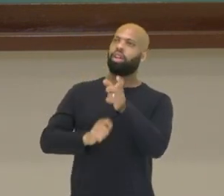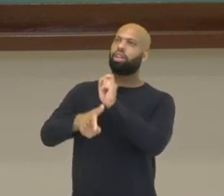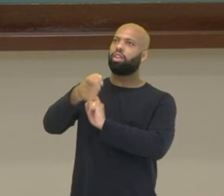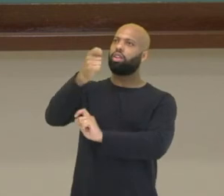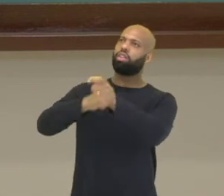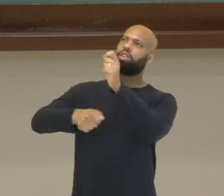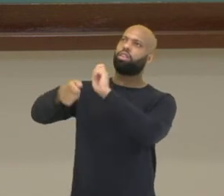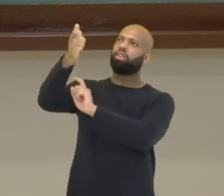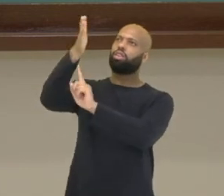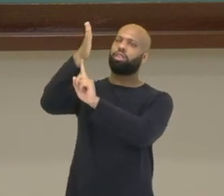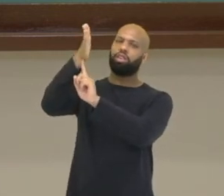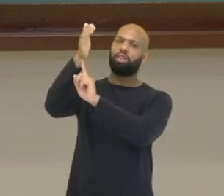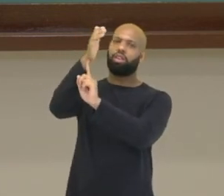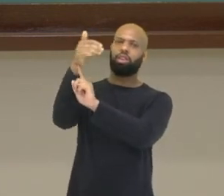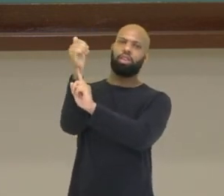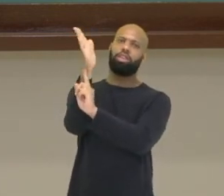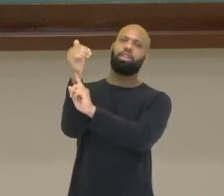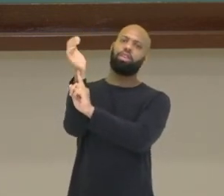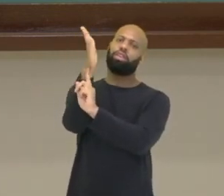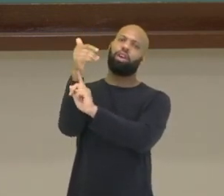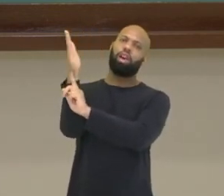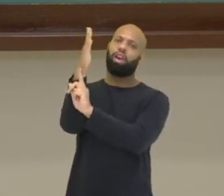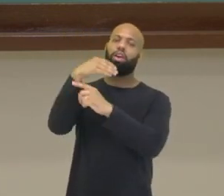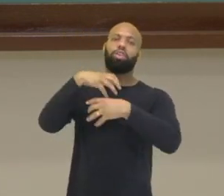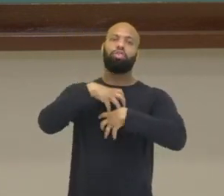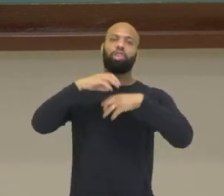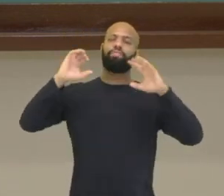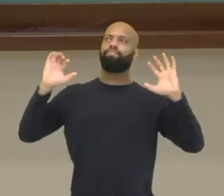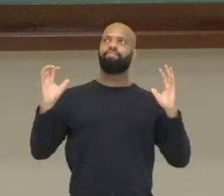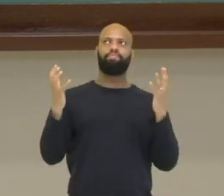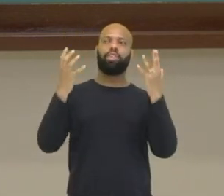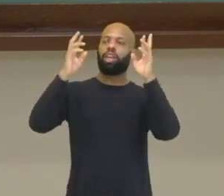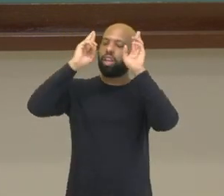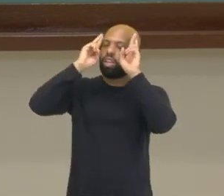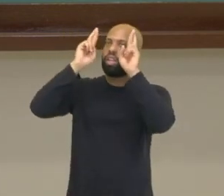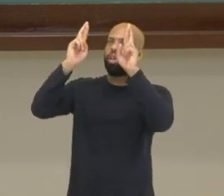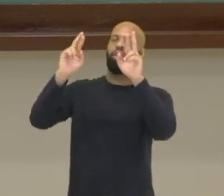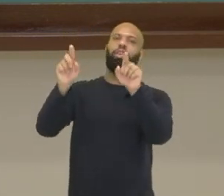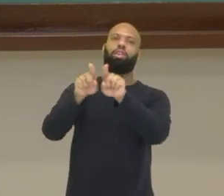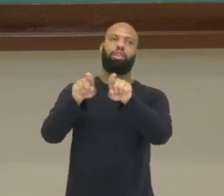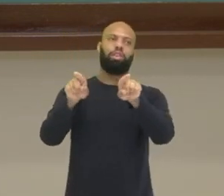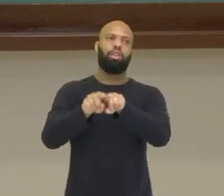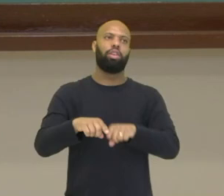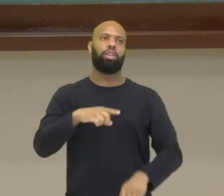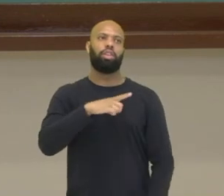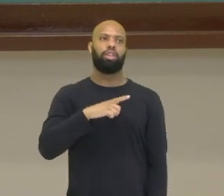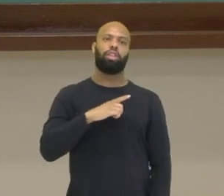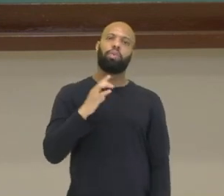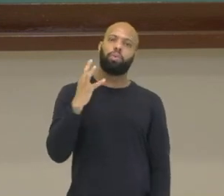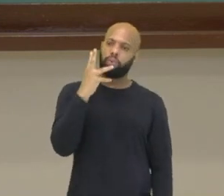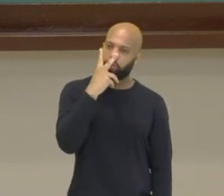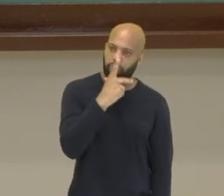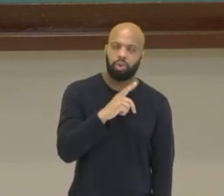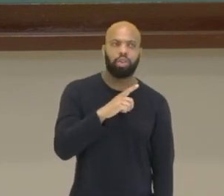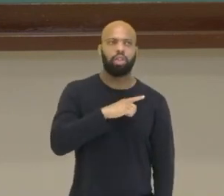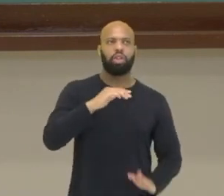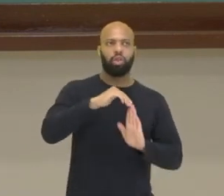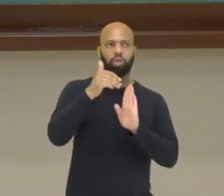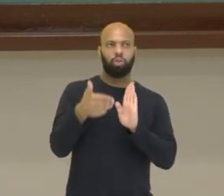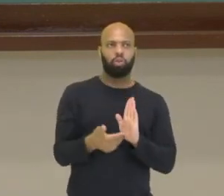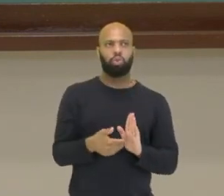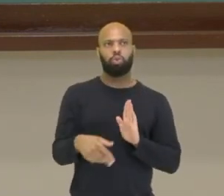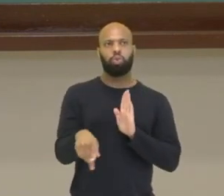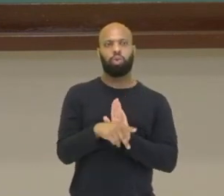bandeira e o arreamento da bandeira, feita de forma muito respeitosa, né, Cumprindo aí tudo que diz a